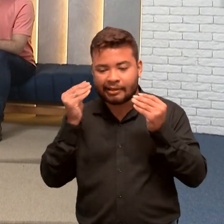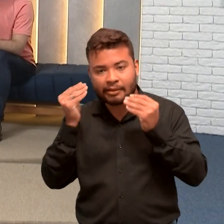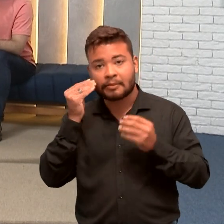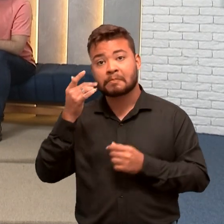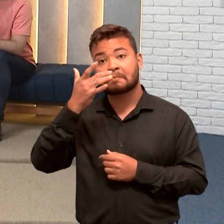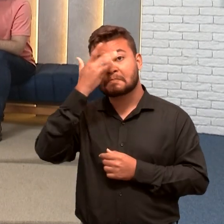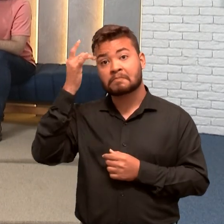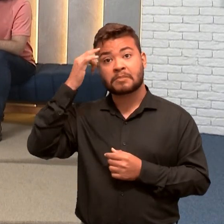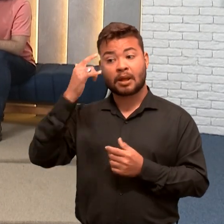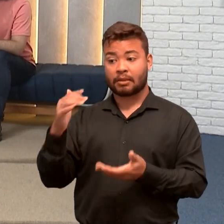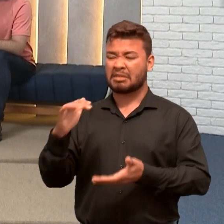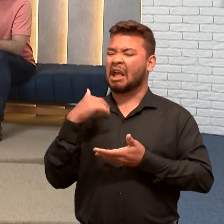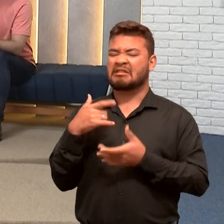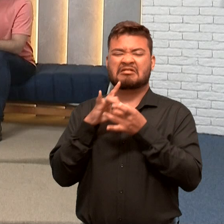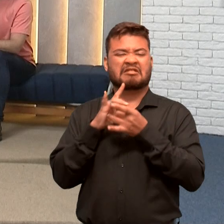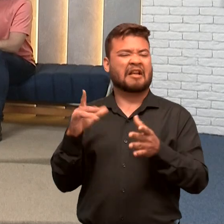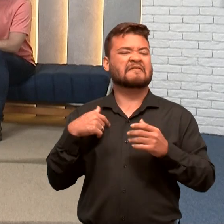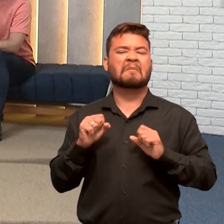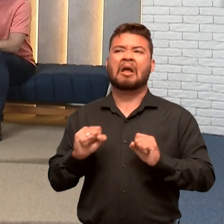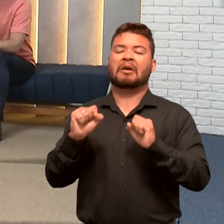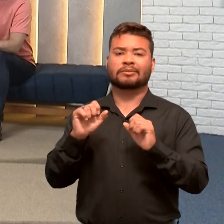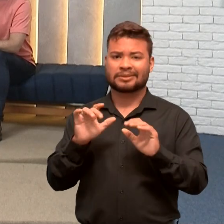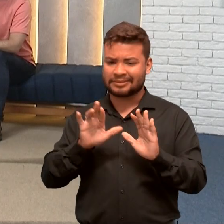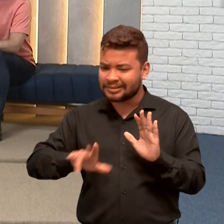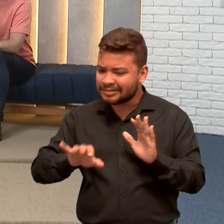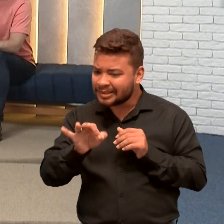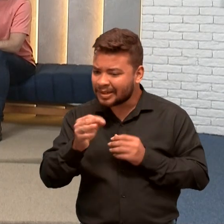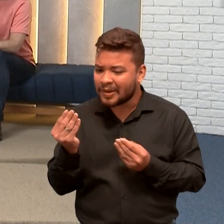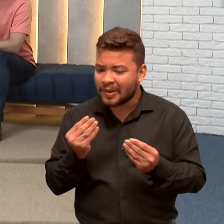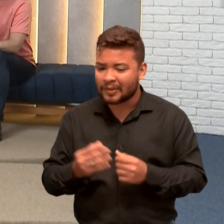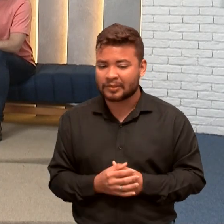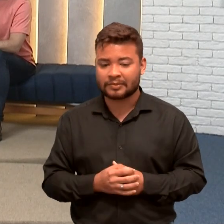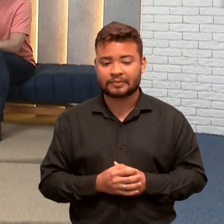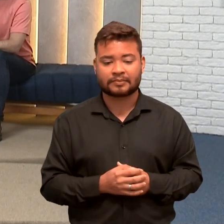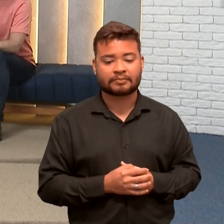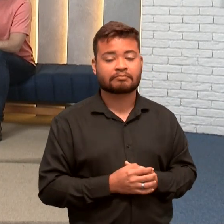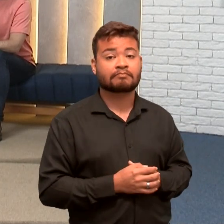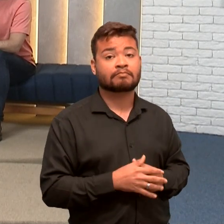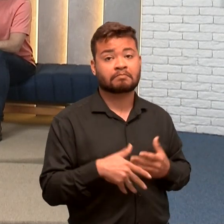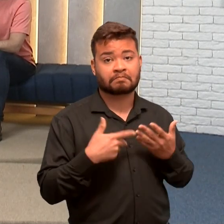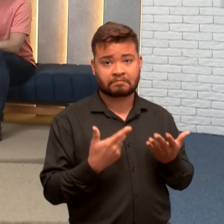gente usá-los mesmo. Sim. E não é bem assim, né, professora? Na verdade, a